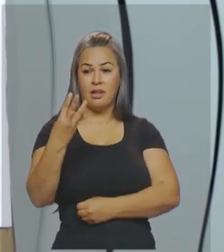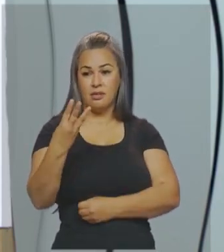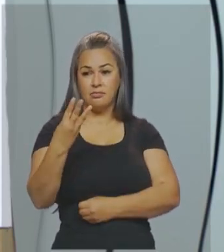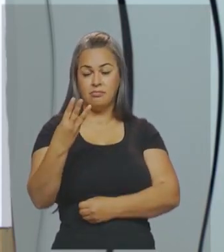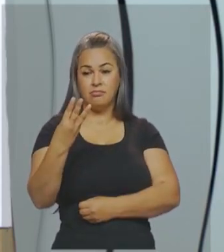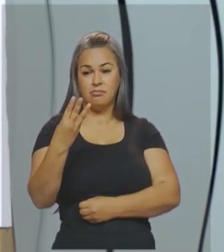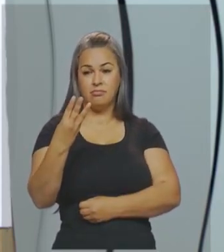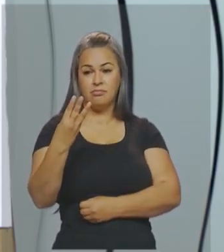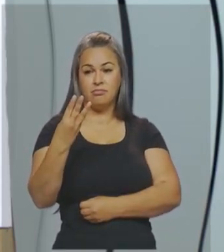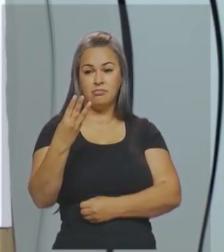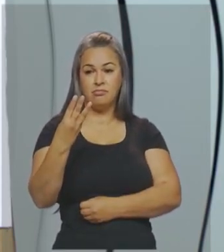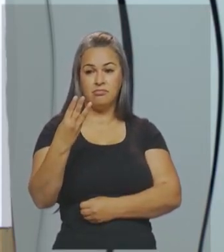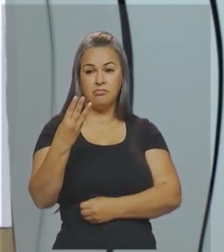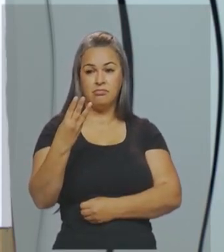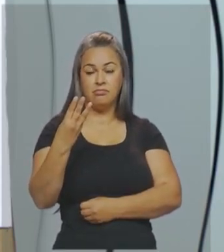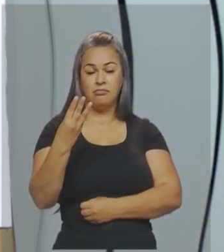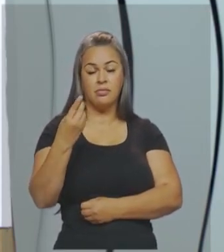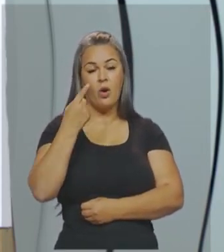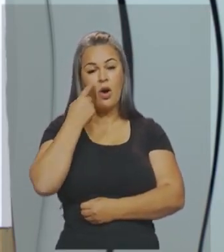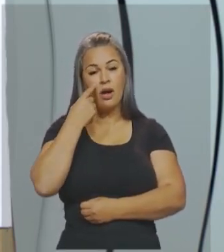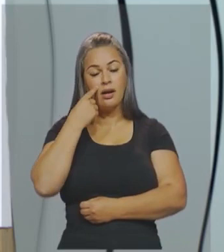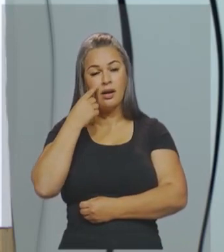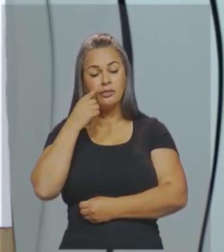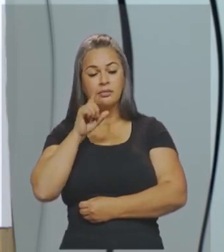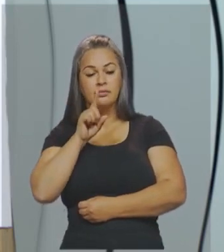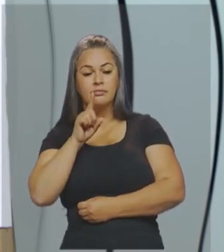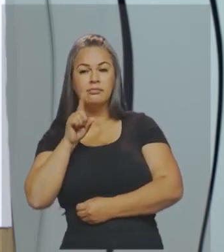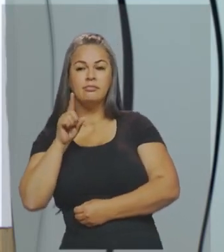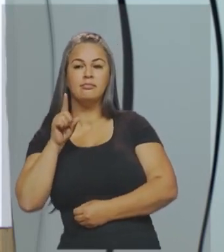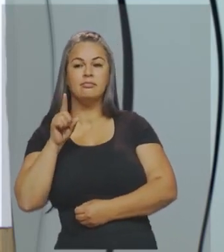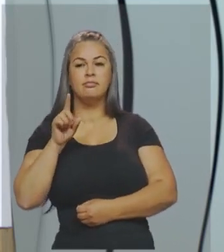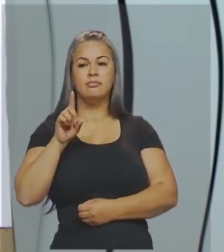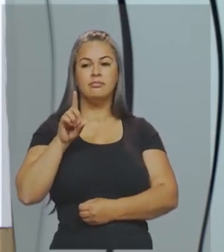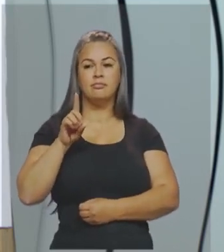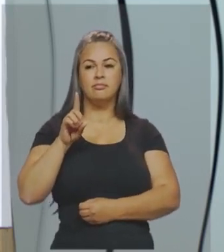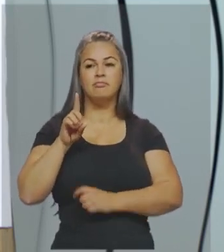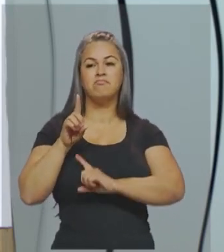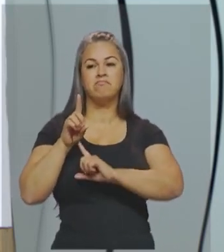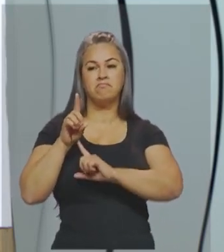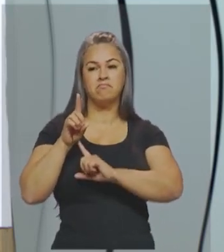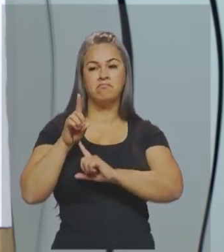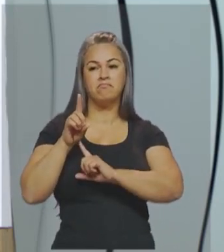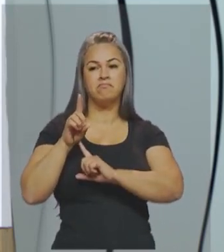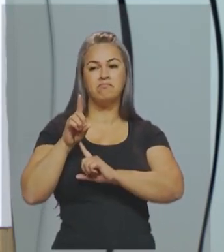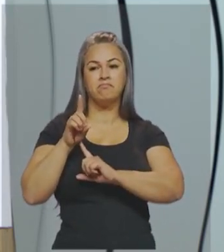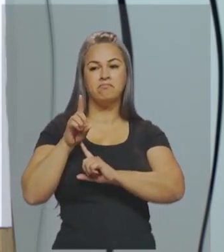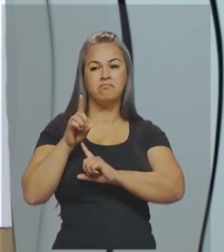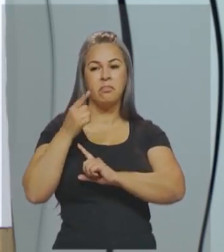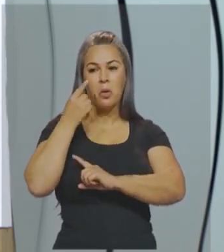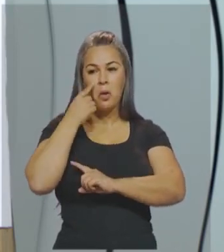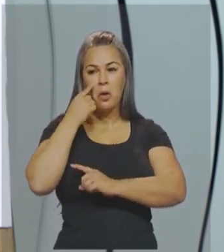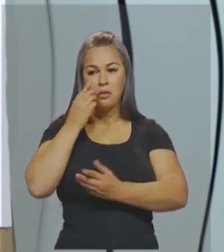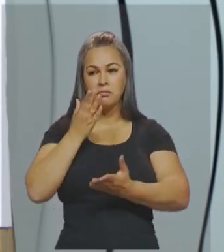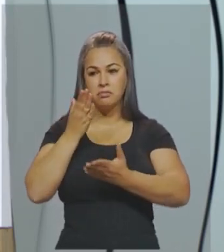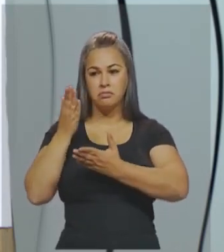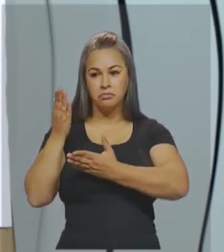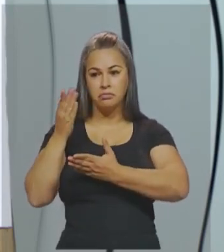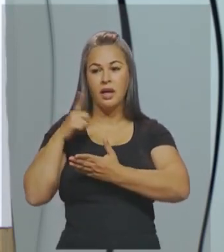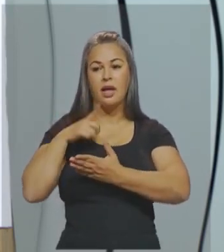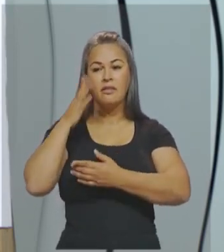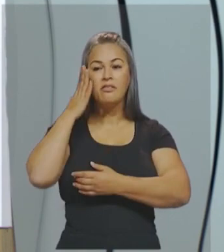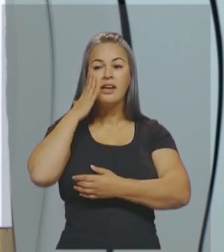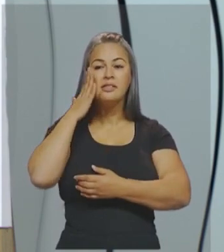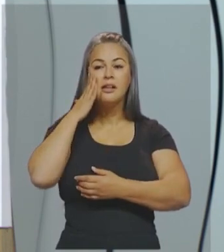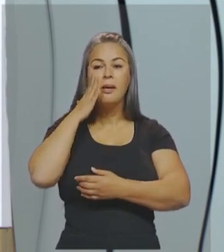está na terceira posição, o outro termo central, que é esse daqui, terceira posição. E aí, a partir desses valores, eu vou obter a